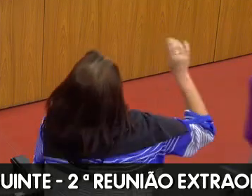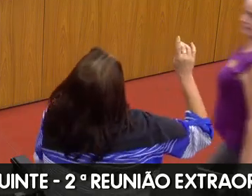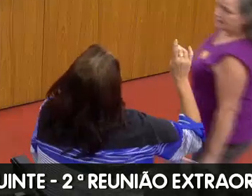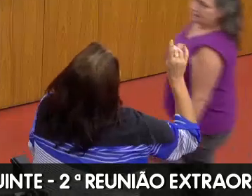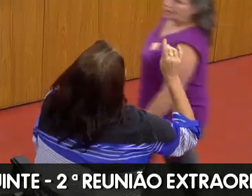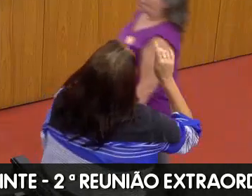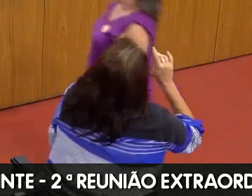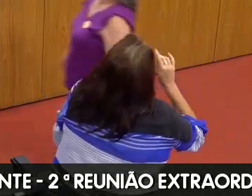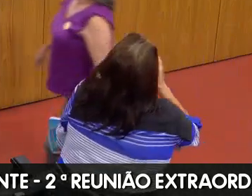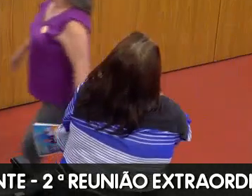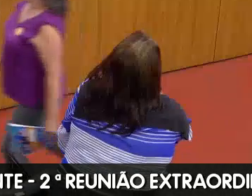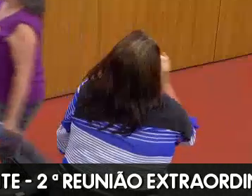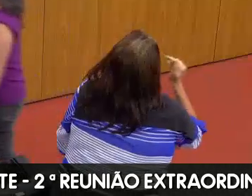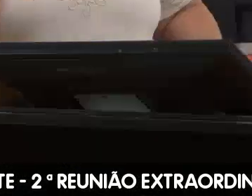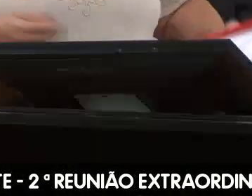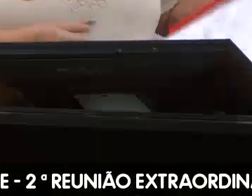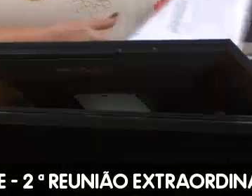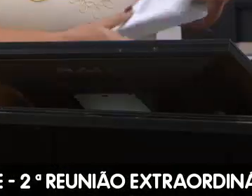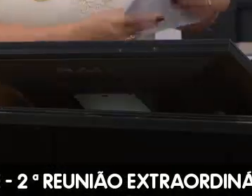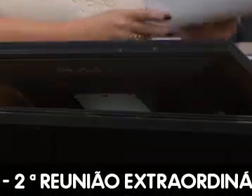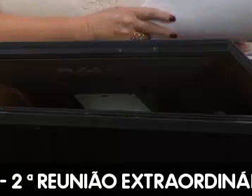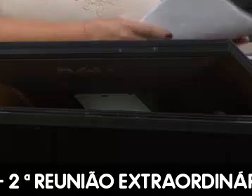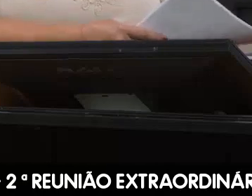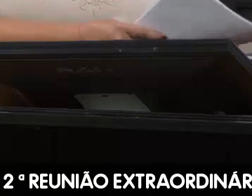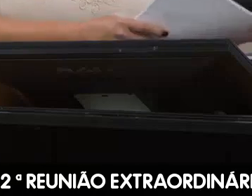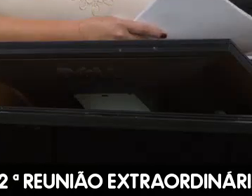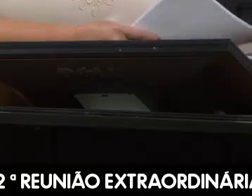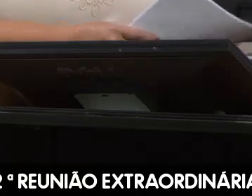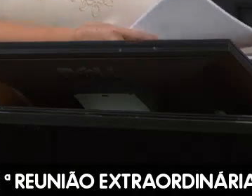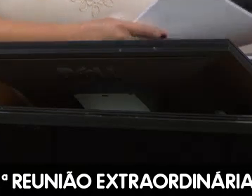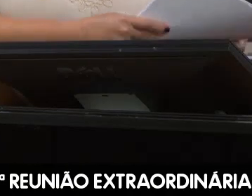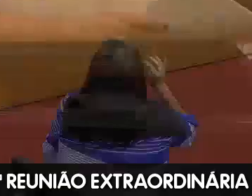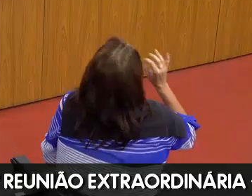só para concluir eu achei muito bom